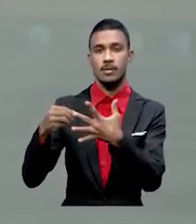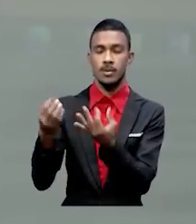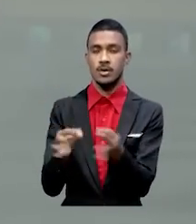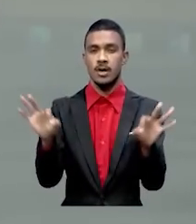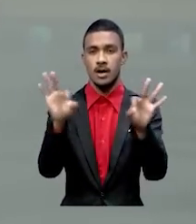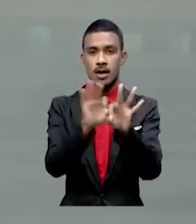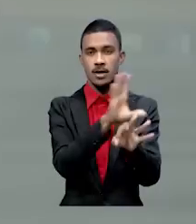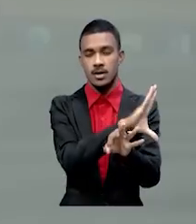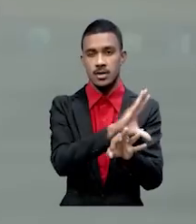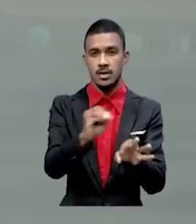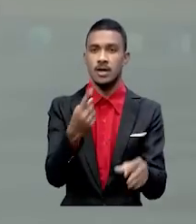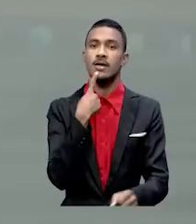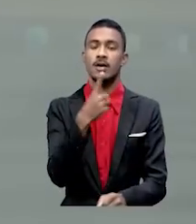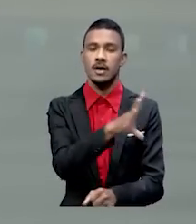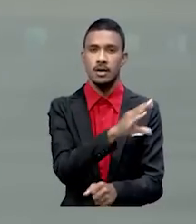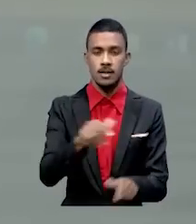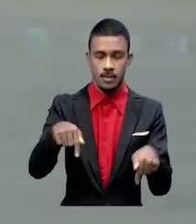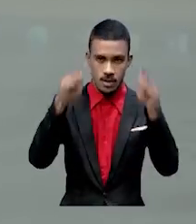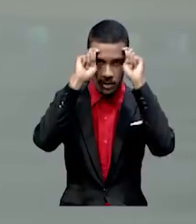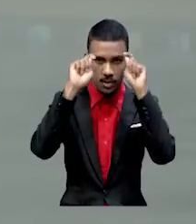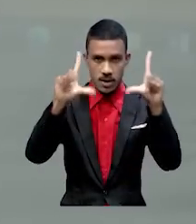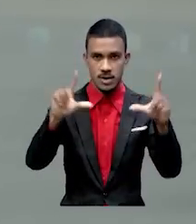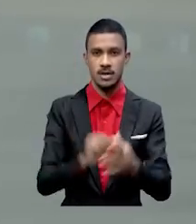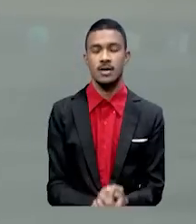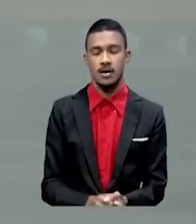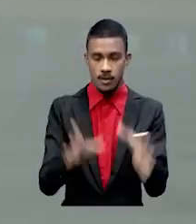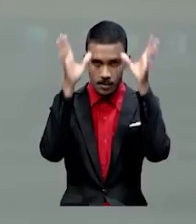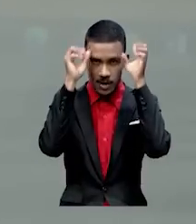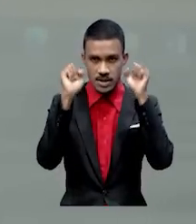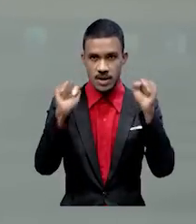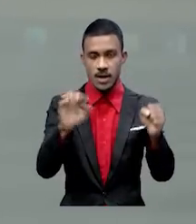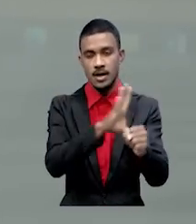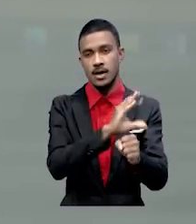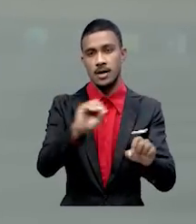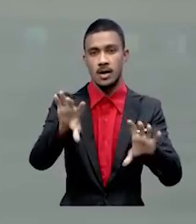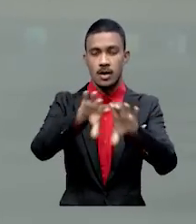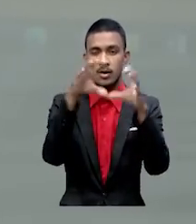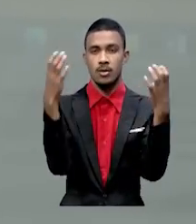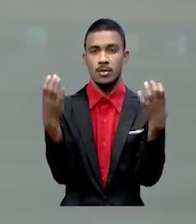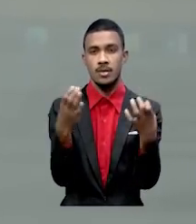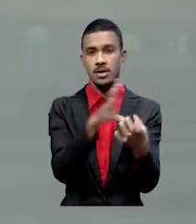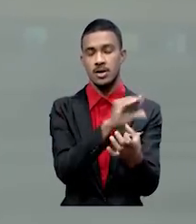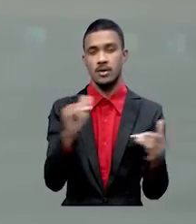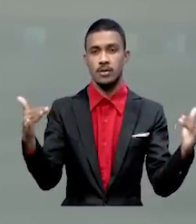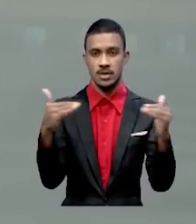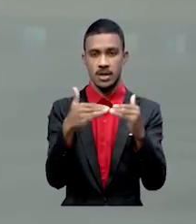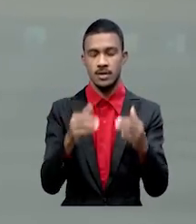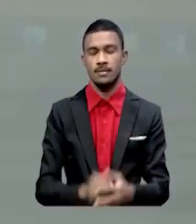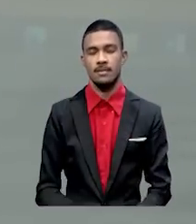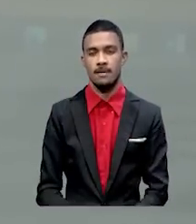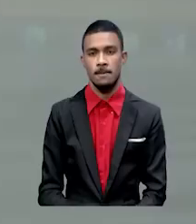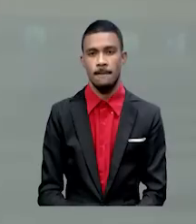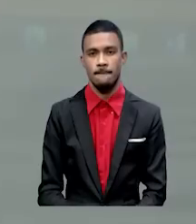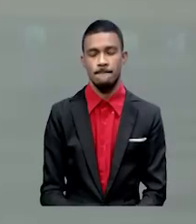de trazer o gasoduto para Timor-Leste, o presidente da Comissão de Conciliação. Um